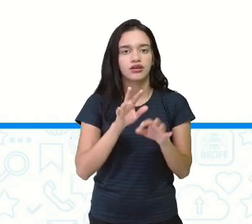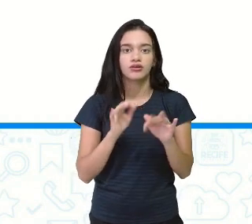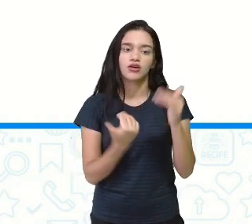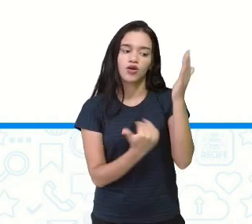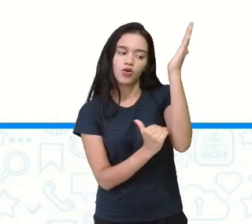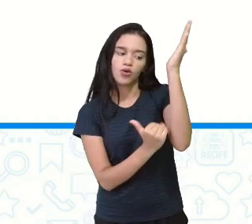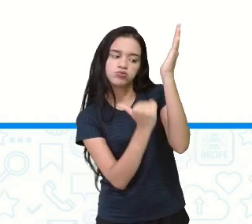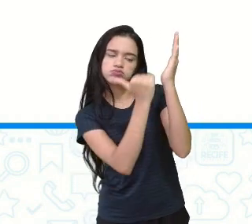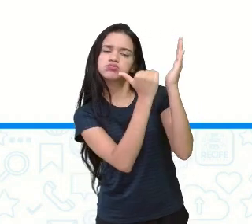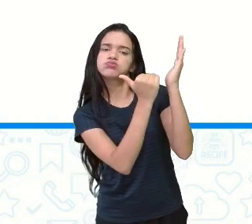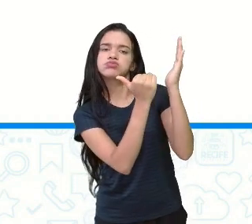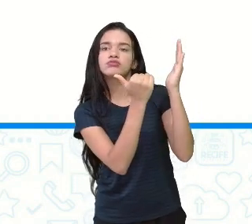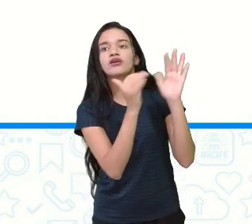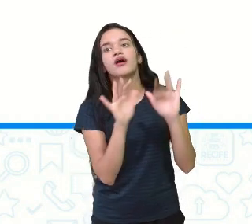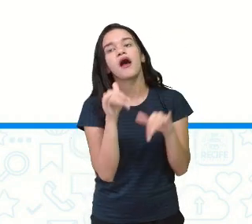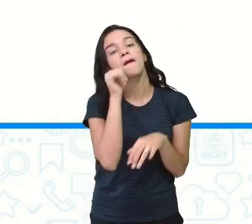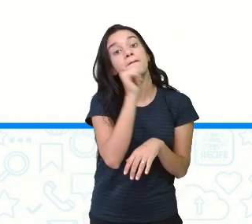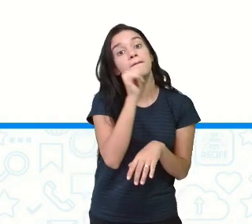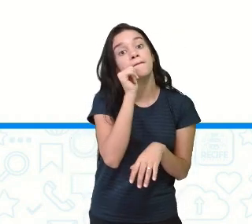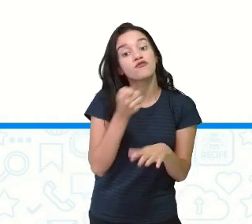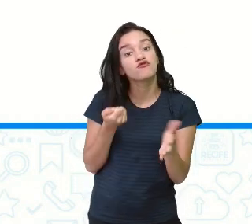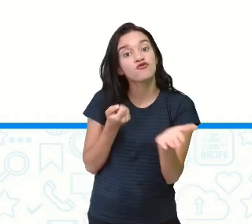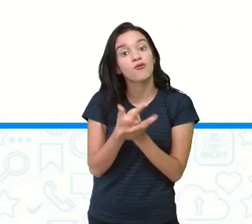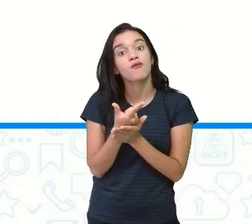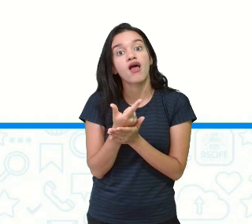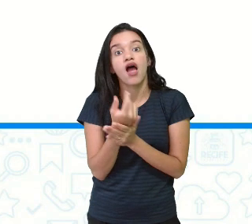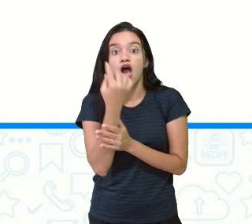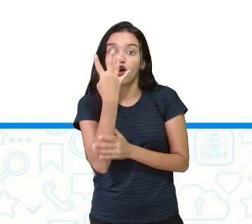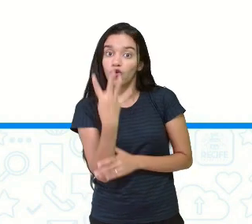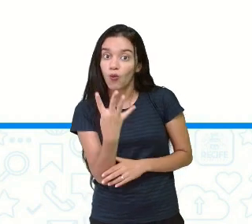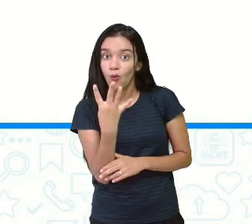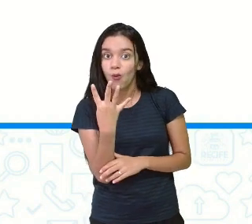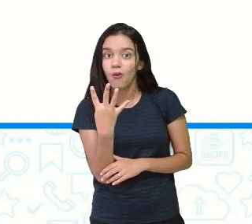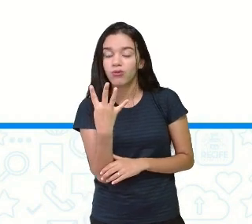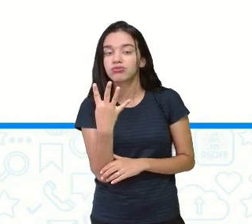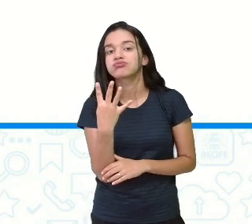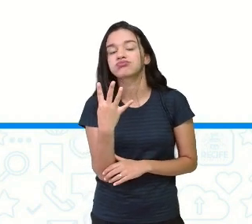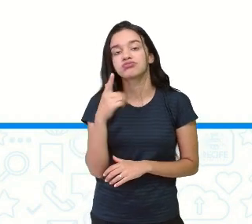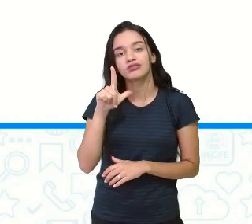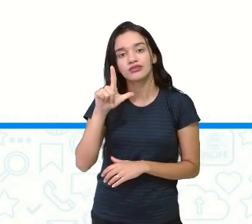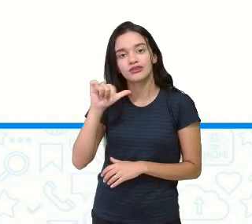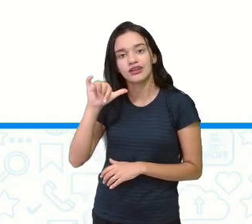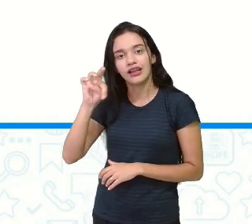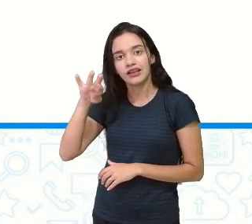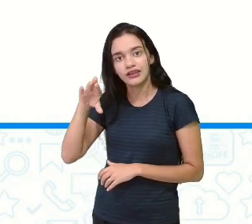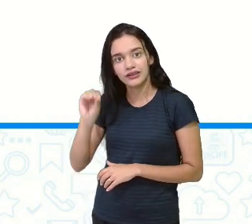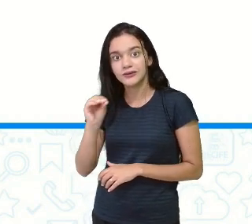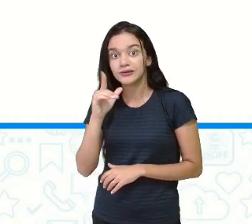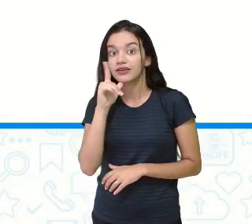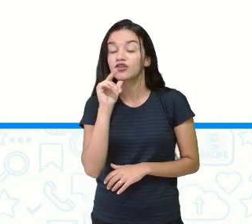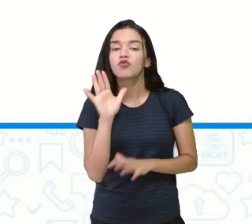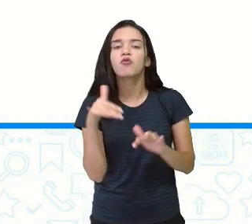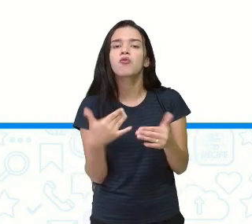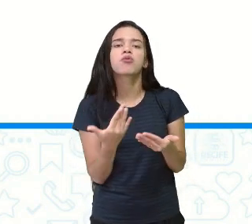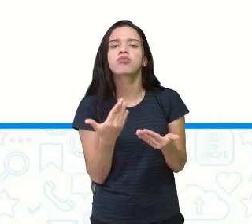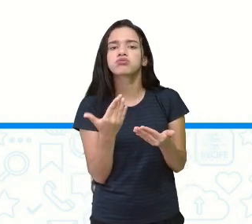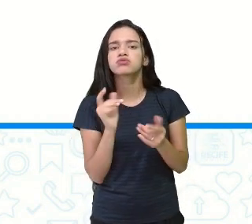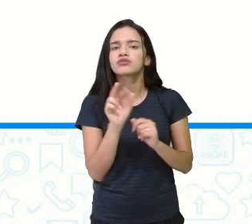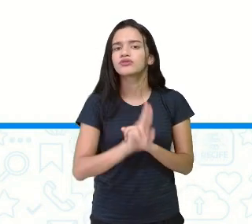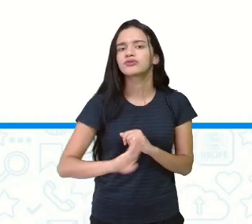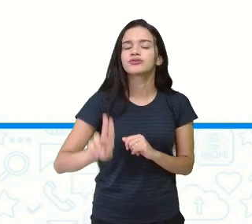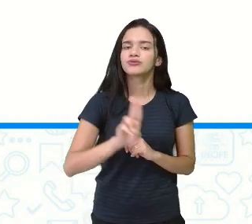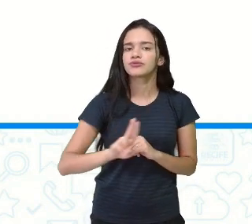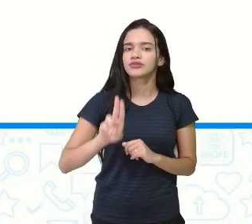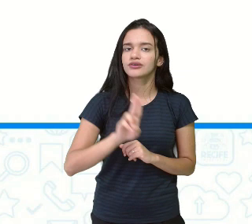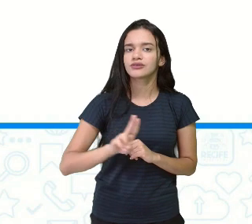mulher está lá no supermercado dizendo, vou comprar 4 litros de água. Se ela está falando em água, qual é a unidade de